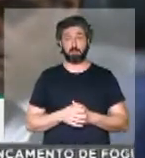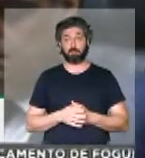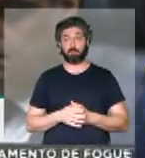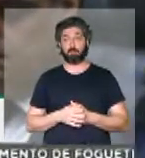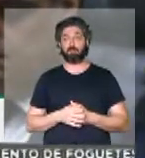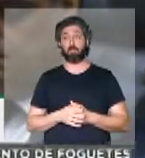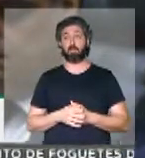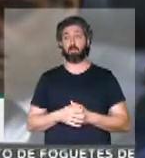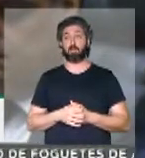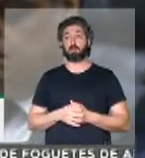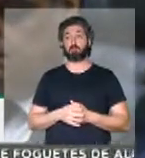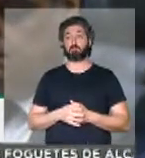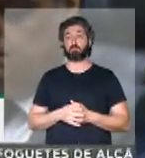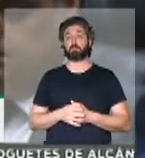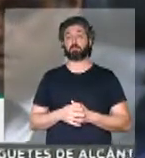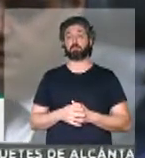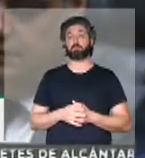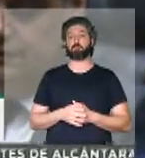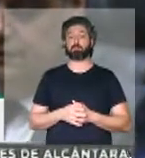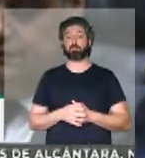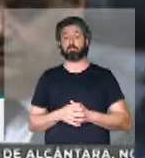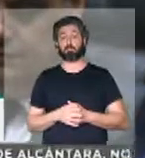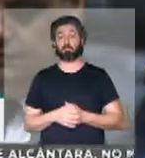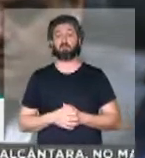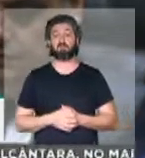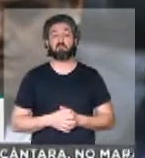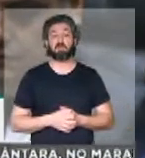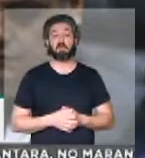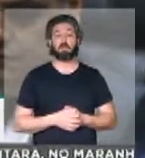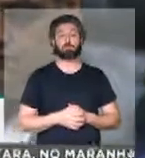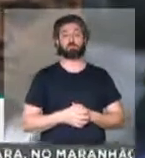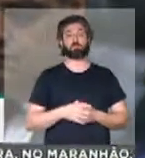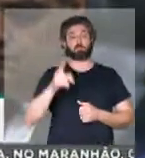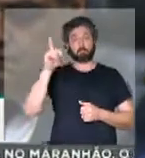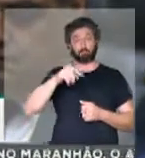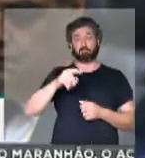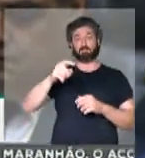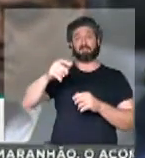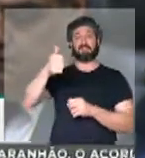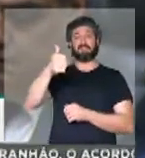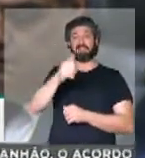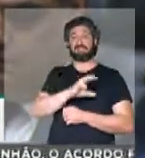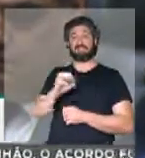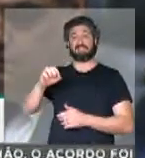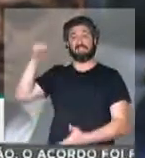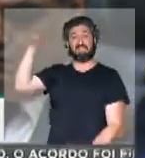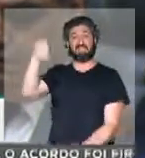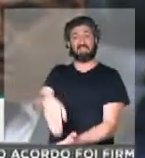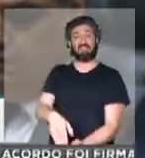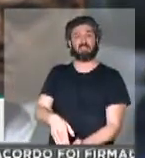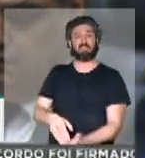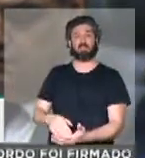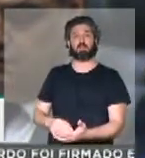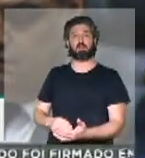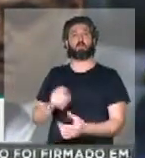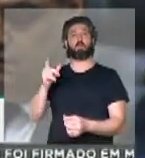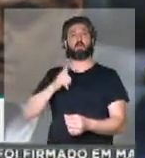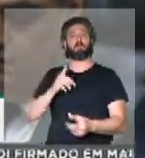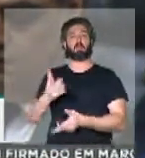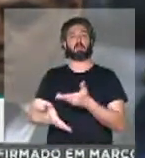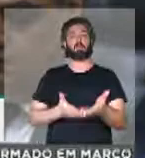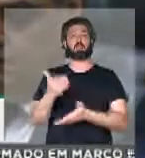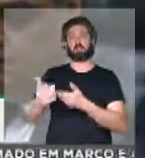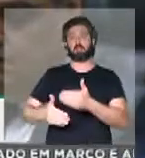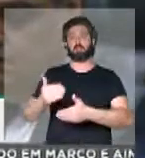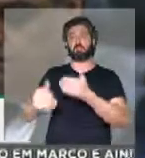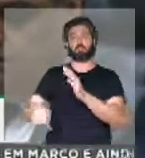que ele está na quase centésima posição em devolução no